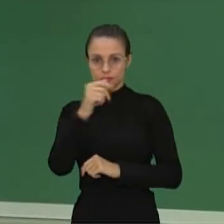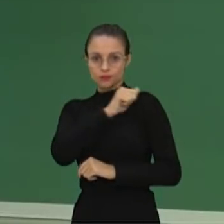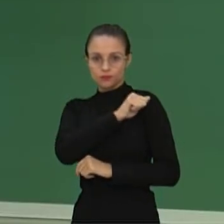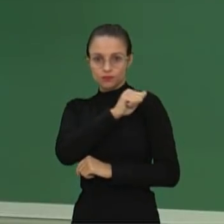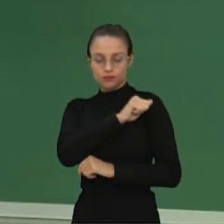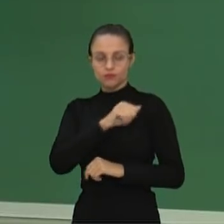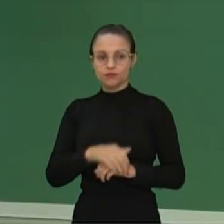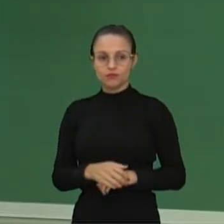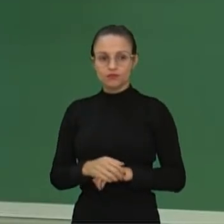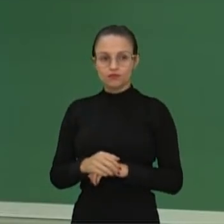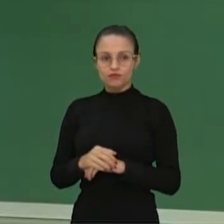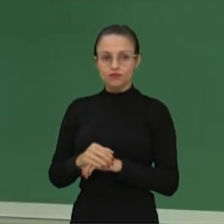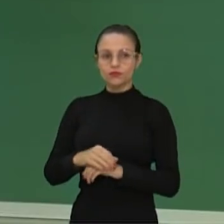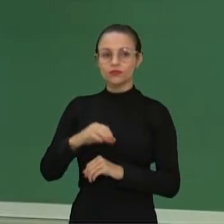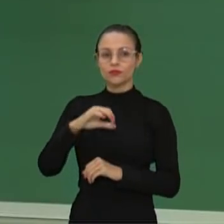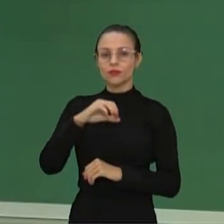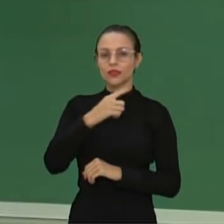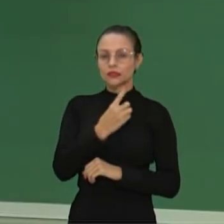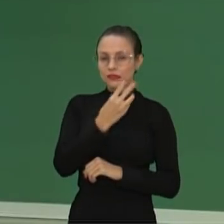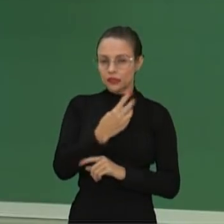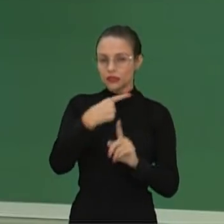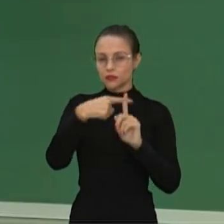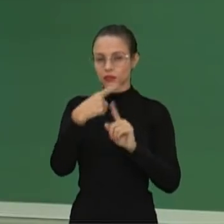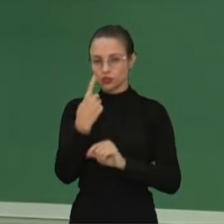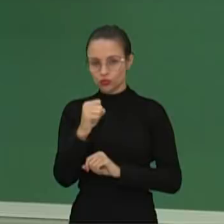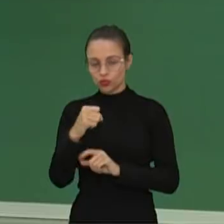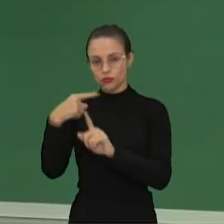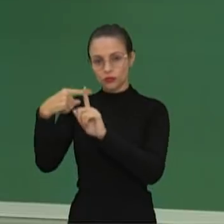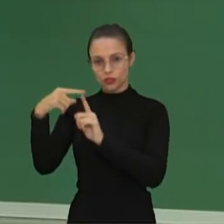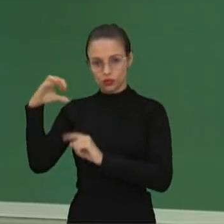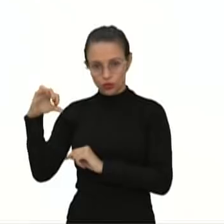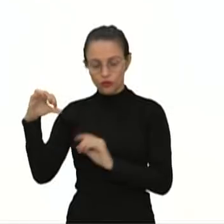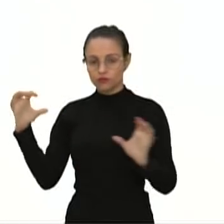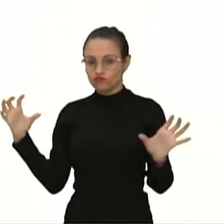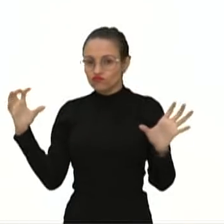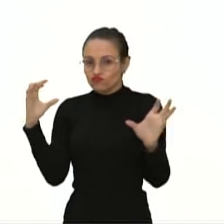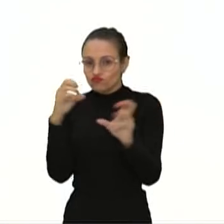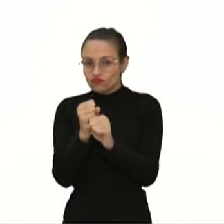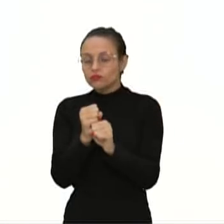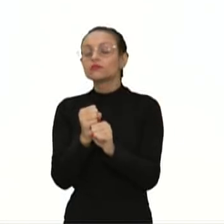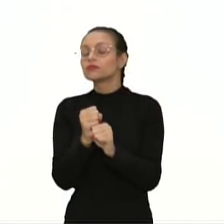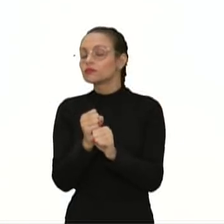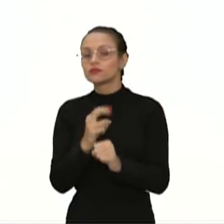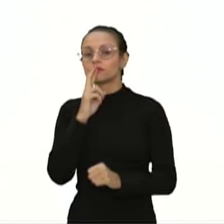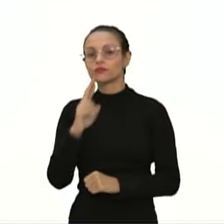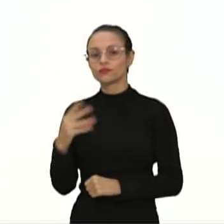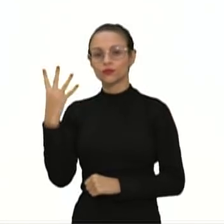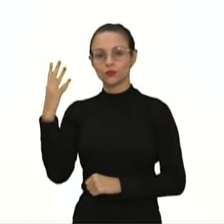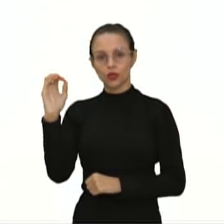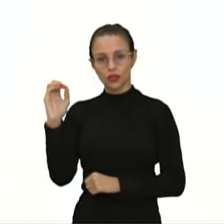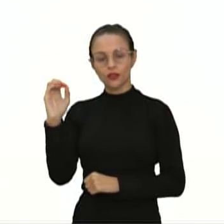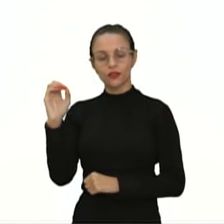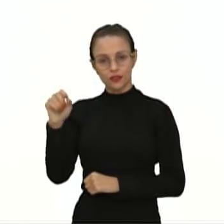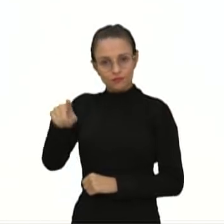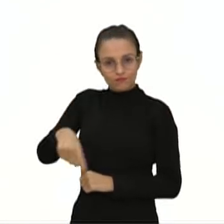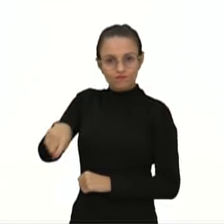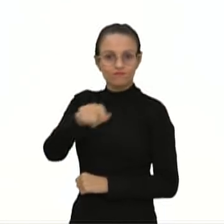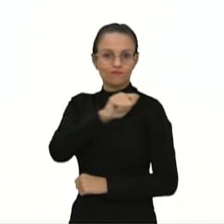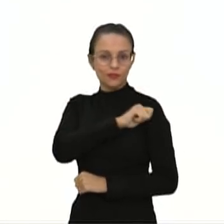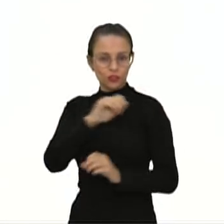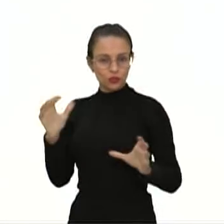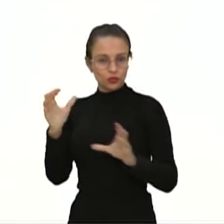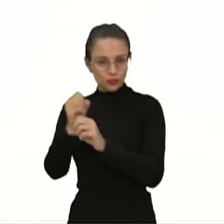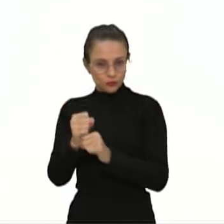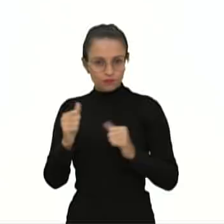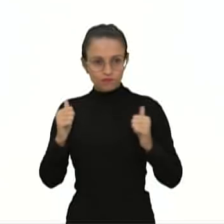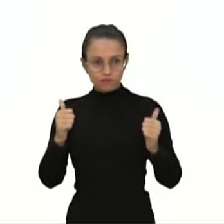alunos. Se a gente somar o 13 mais o 18 mais o 9, né, vai dar 40 alunos. Não vai dar?